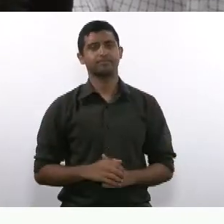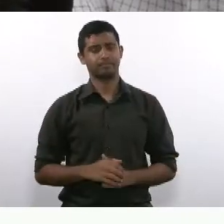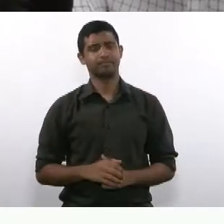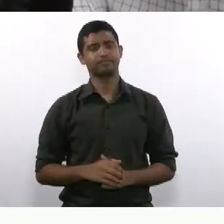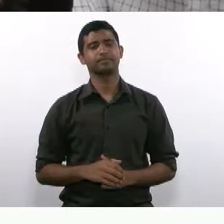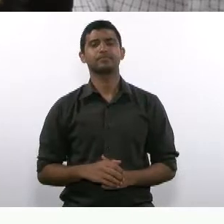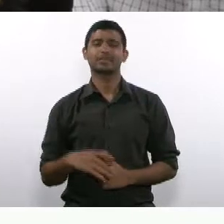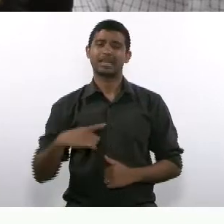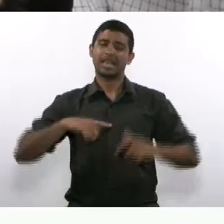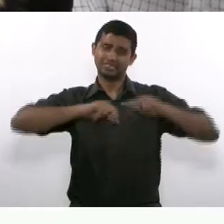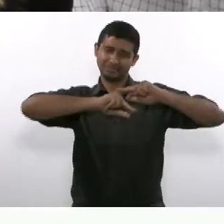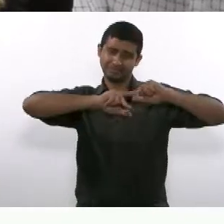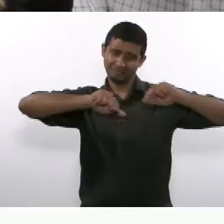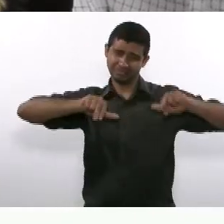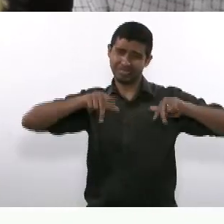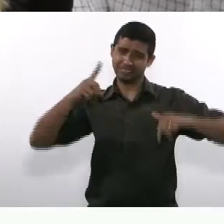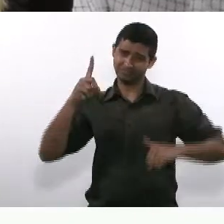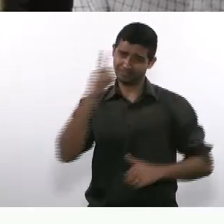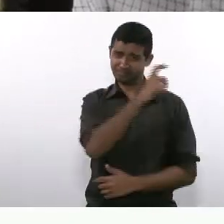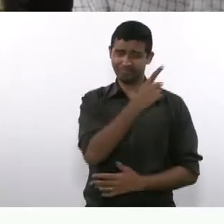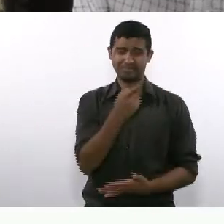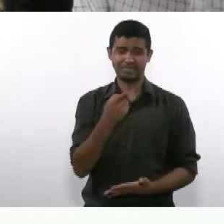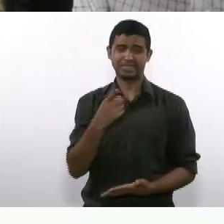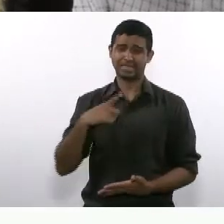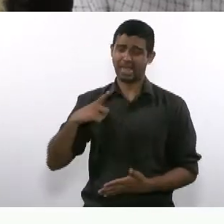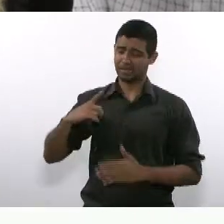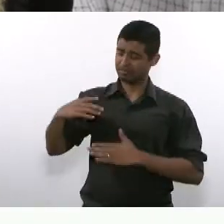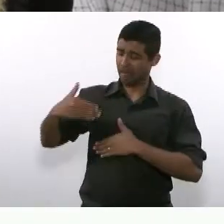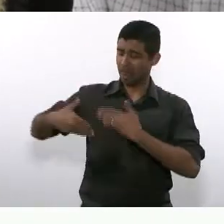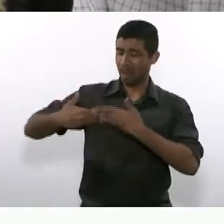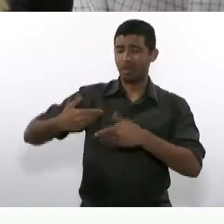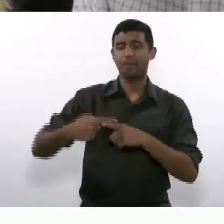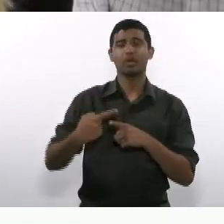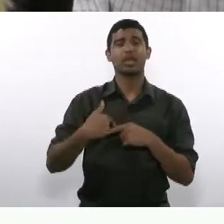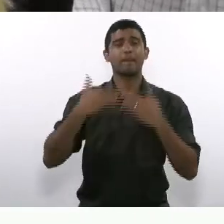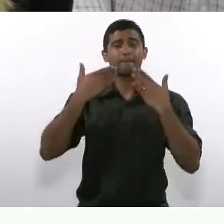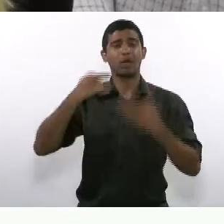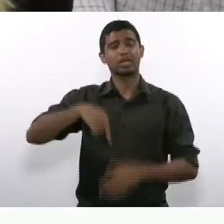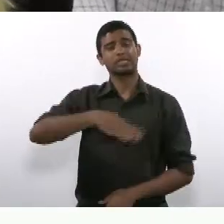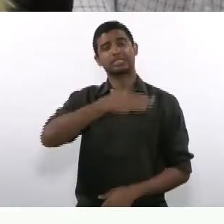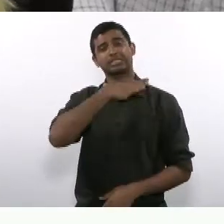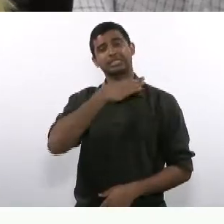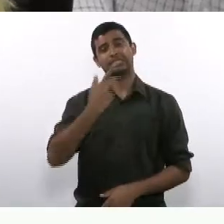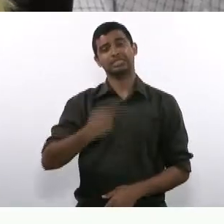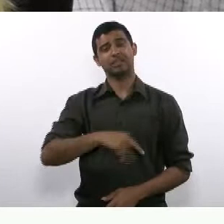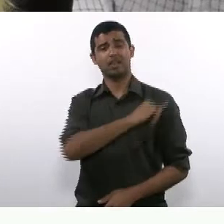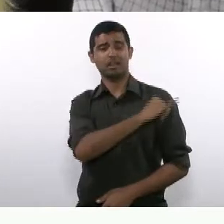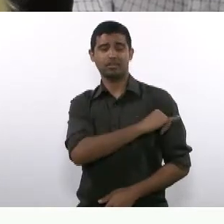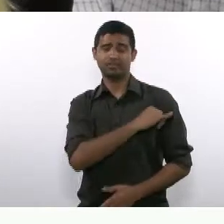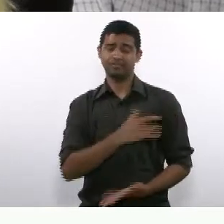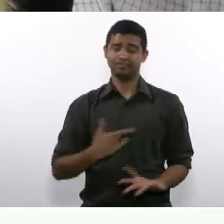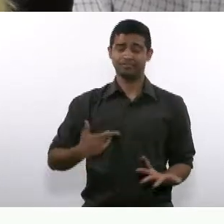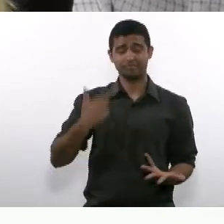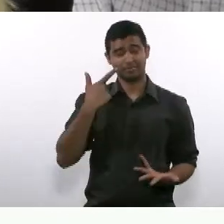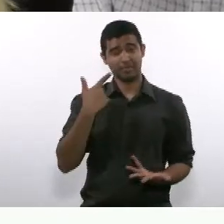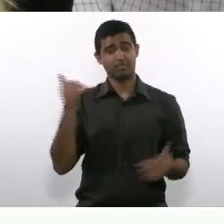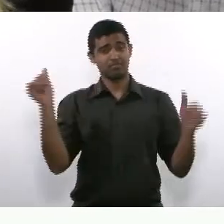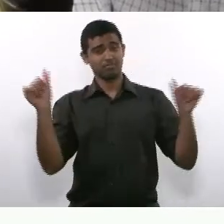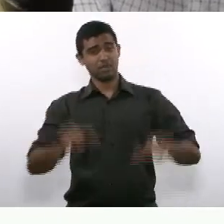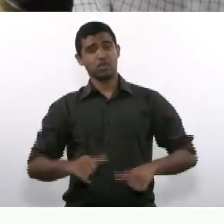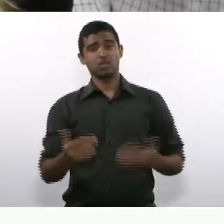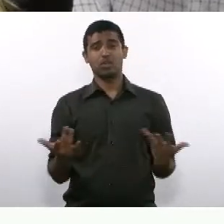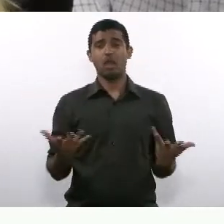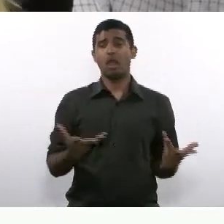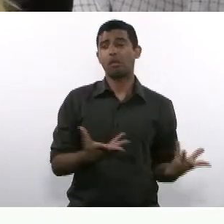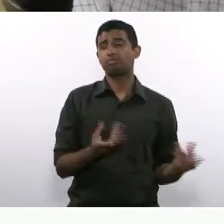de outras dificuldades que a gente vem enfrentando em função da crise do Estado, né, esse era um grande gargalo e era algo que